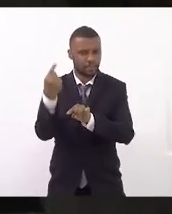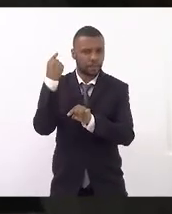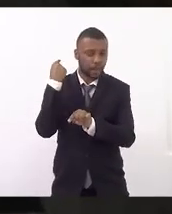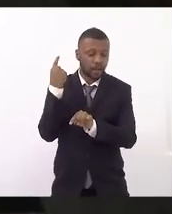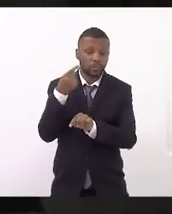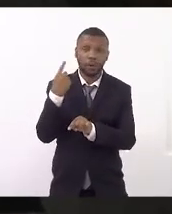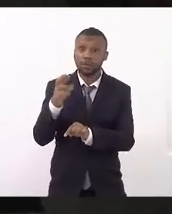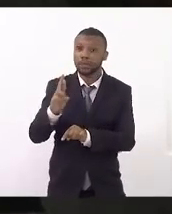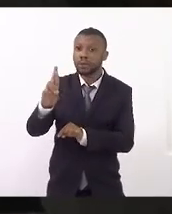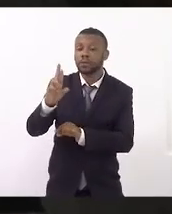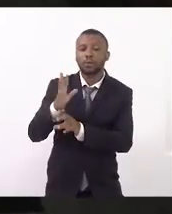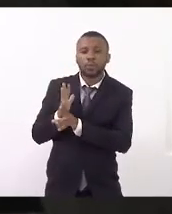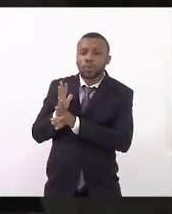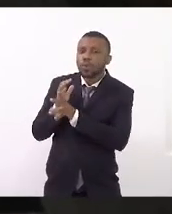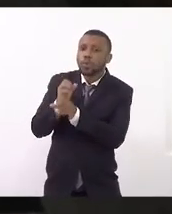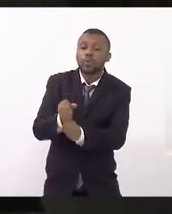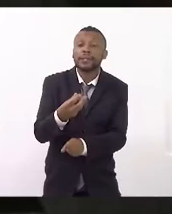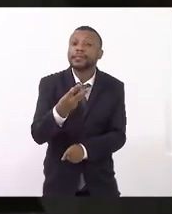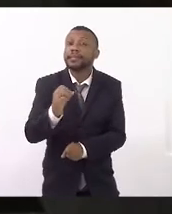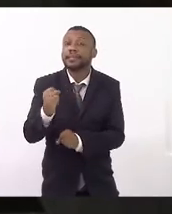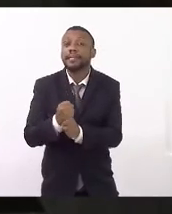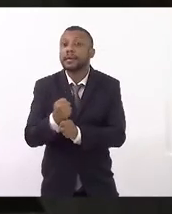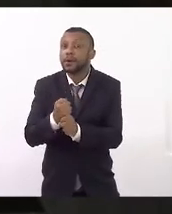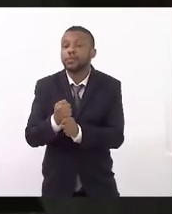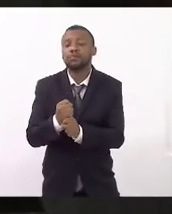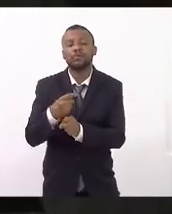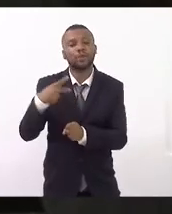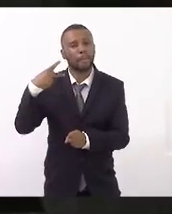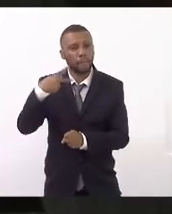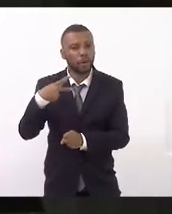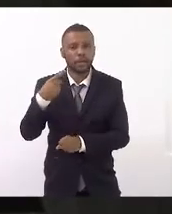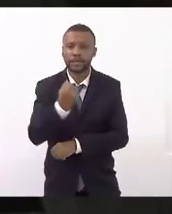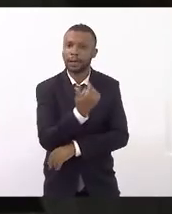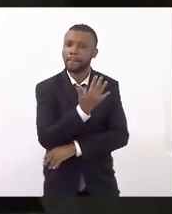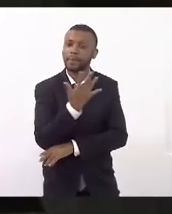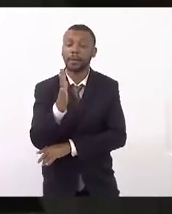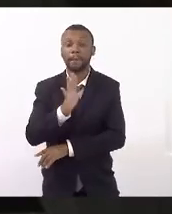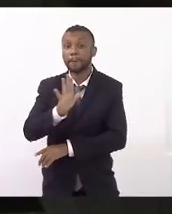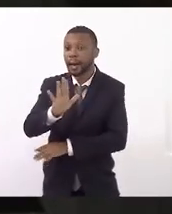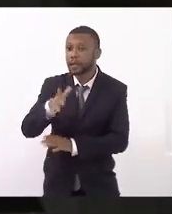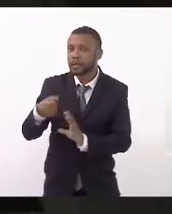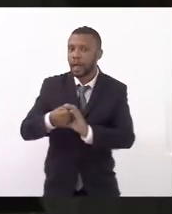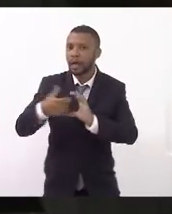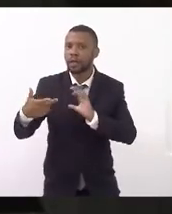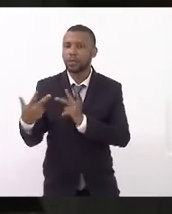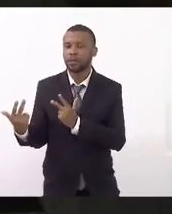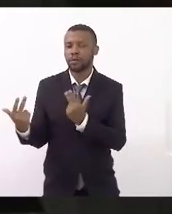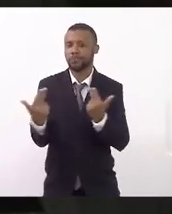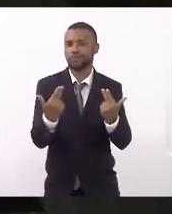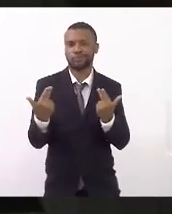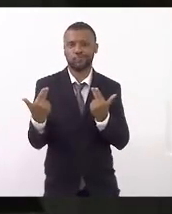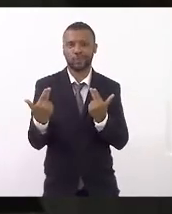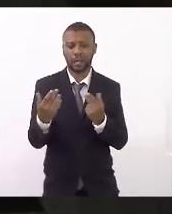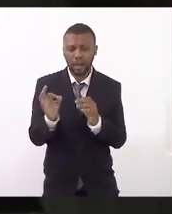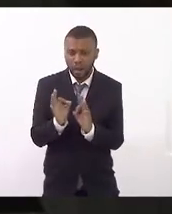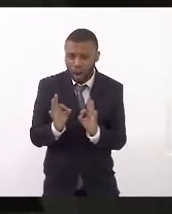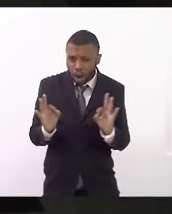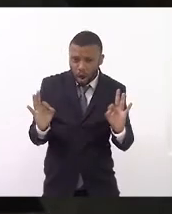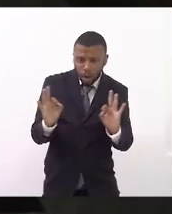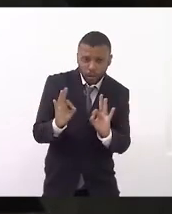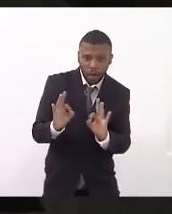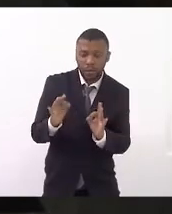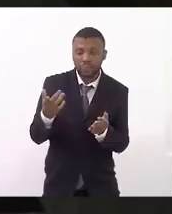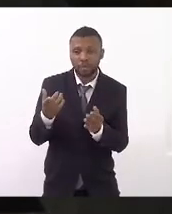mais de 30 anos de política ambiental, sendo que a gente tem uma característica em comum. Nenhum de nós destruiu as boas